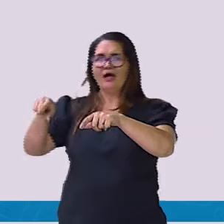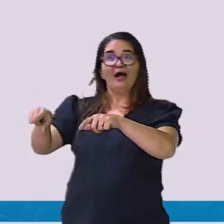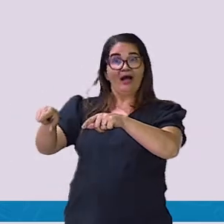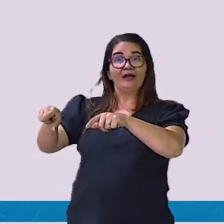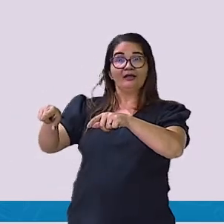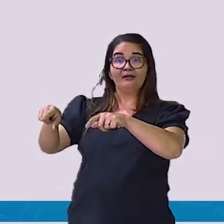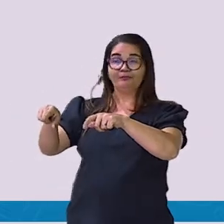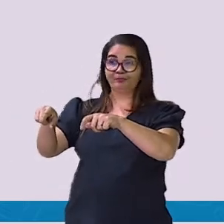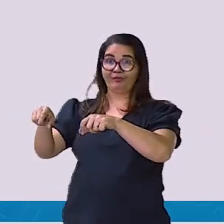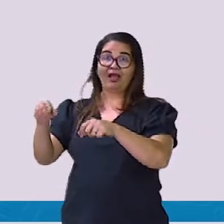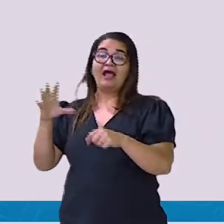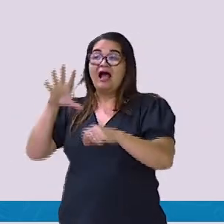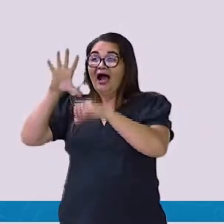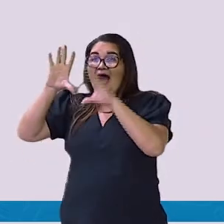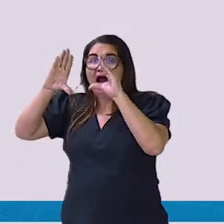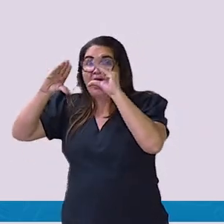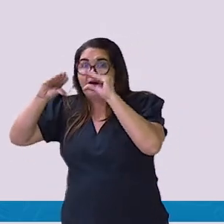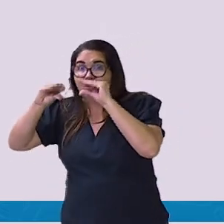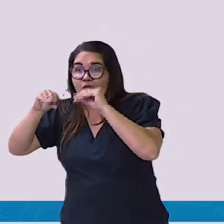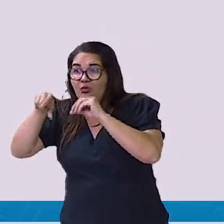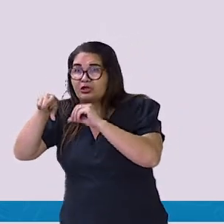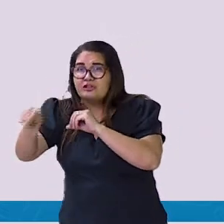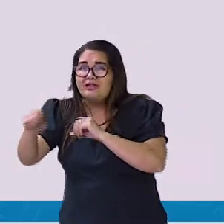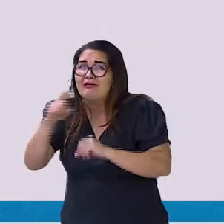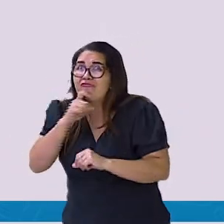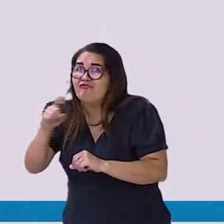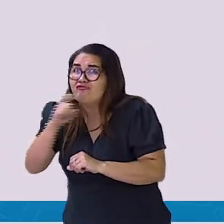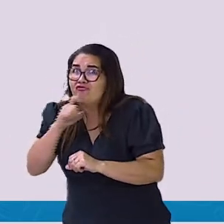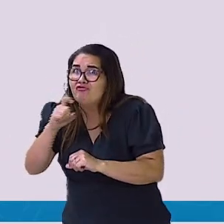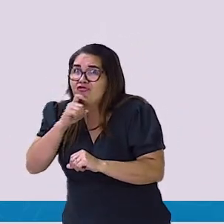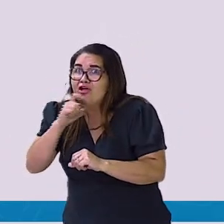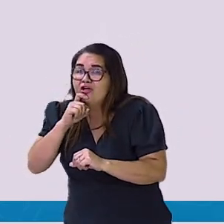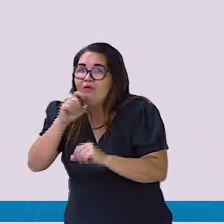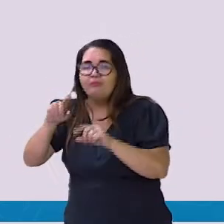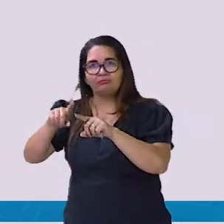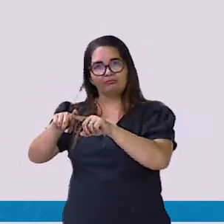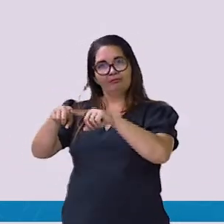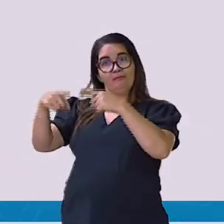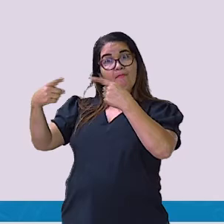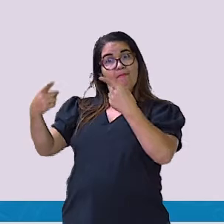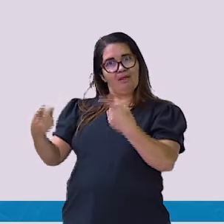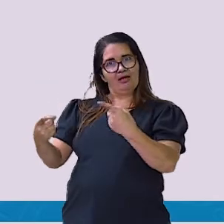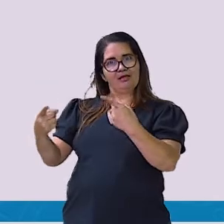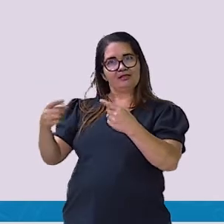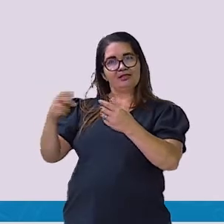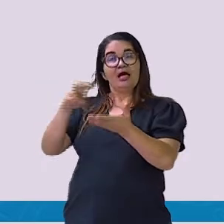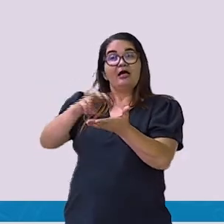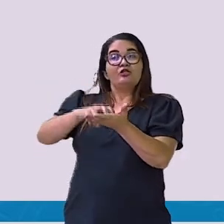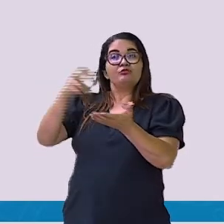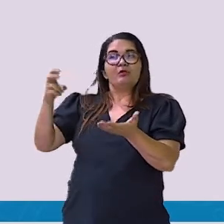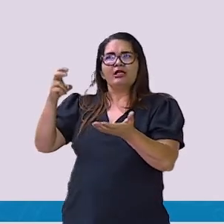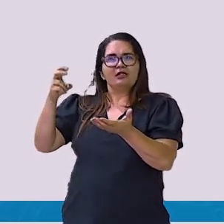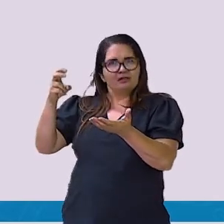Mas vamos chegar lá e a gente vai ver. Aqui isso não acontece. E vocês viram que praticamente